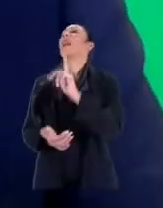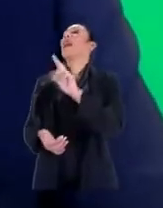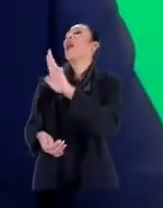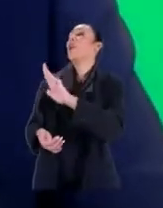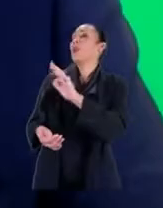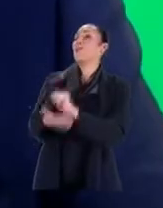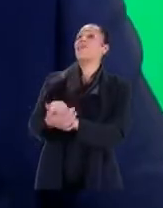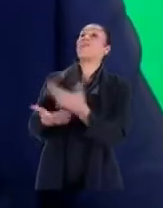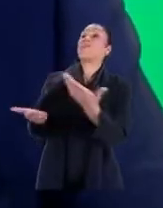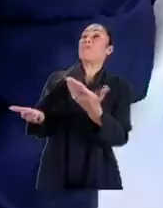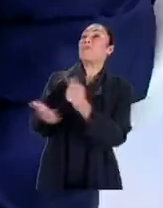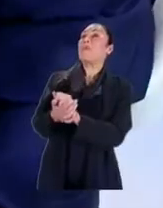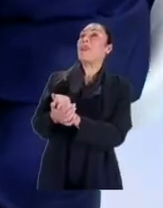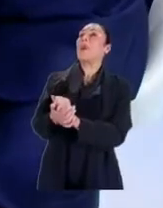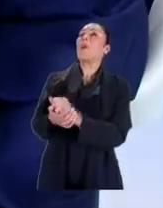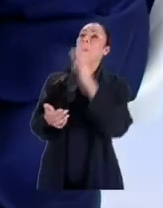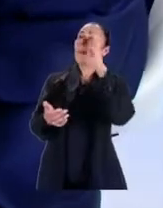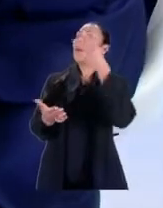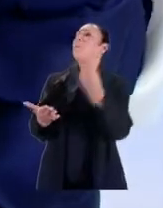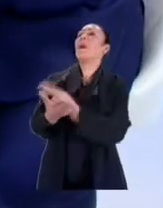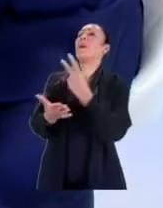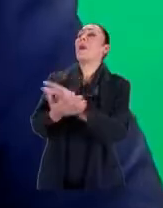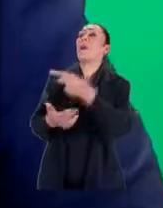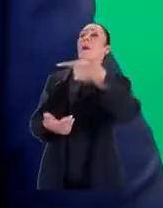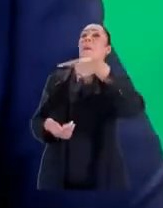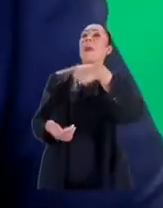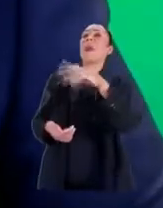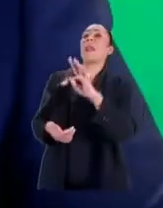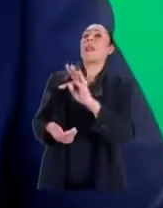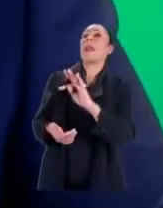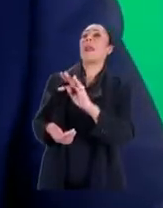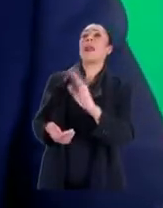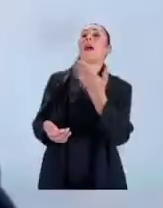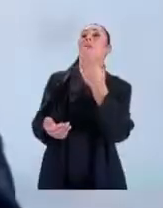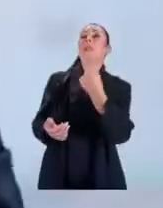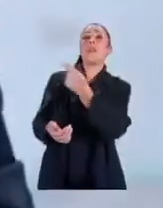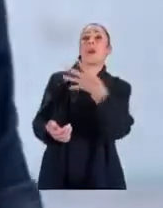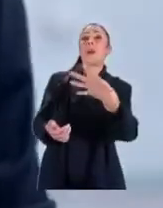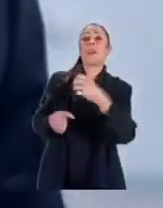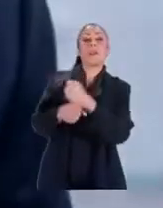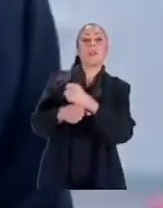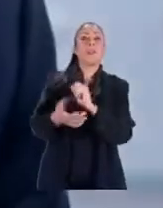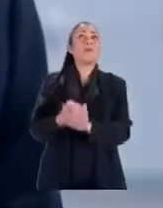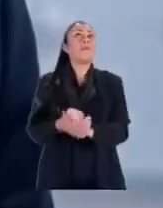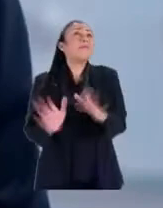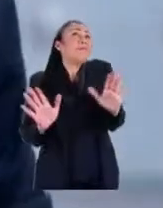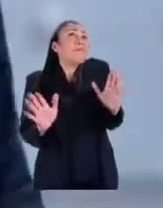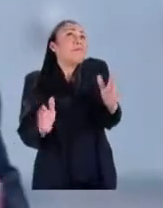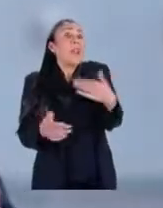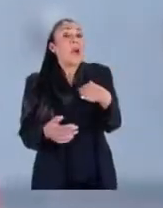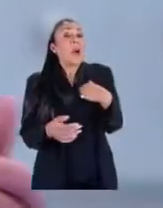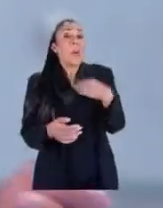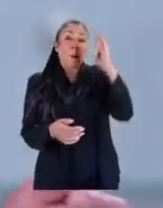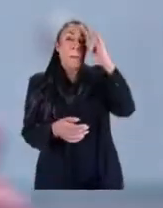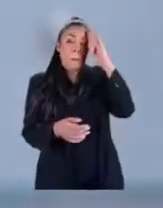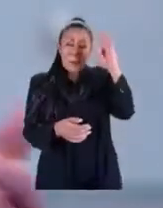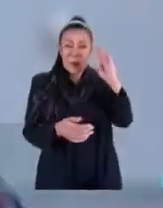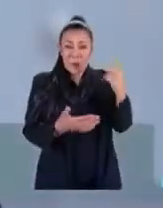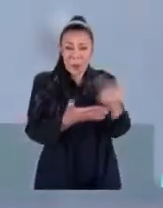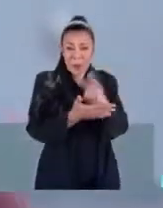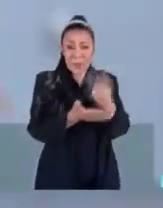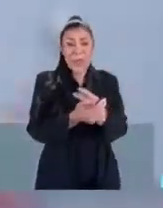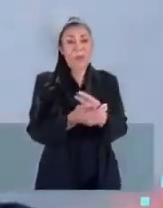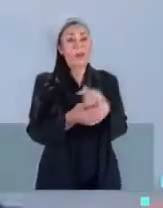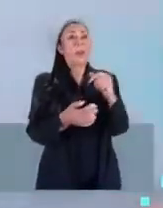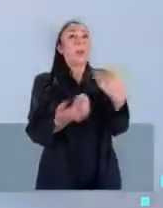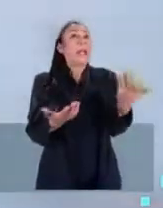Lula, qual o maior erro que o PT cometeu nesses 14 anos? Eu acho que o maior erro que nós fizemos foi não fazer